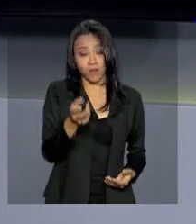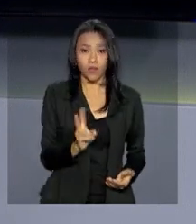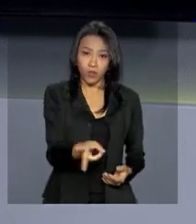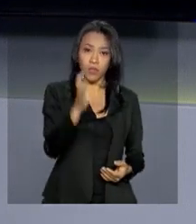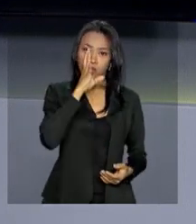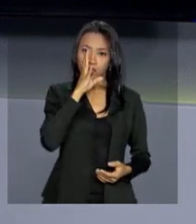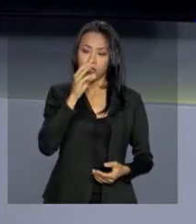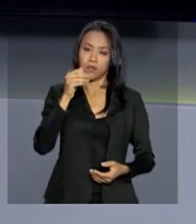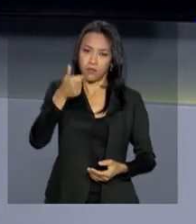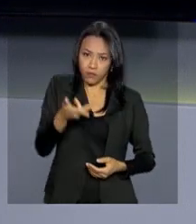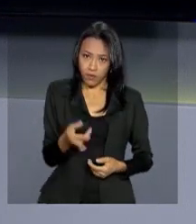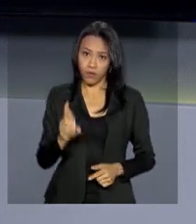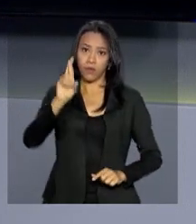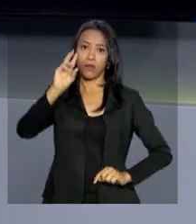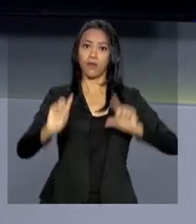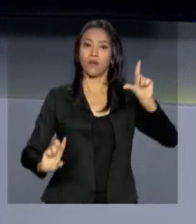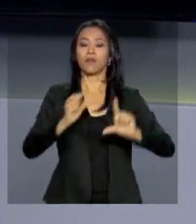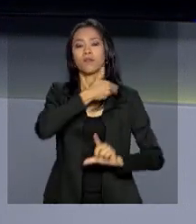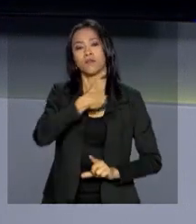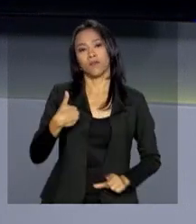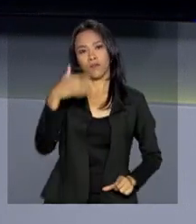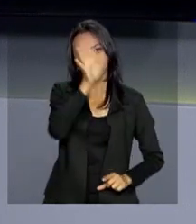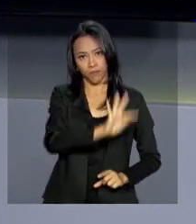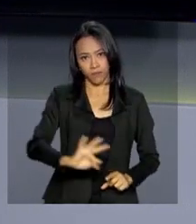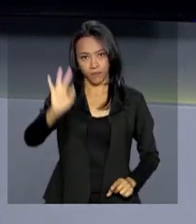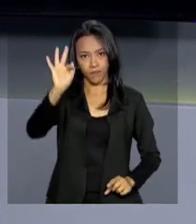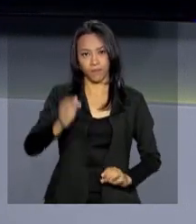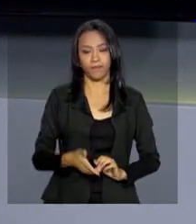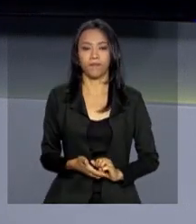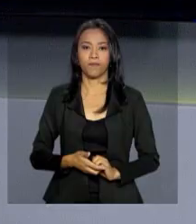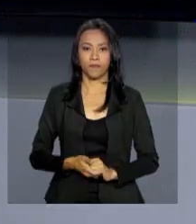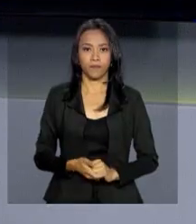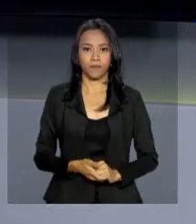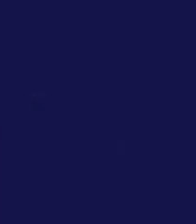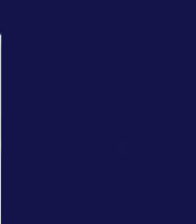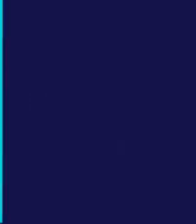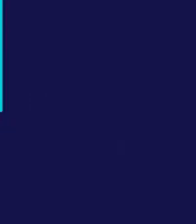continue com a gente aqui na nbr a tv do governo federal